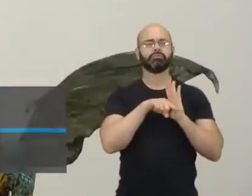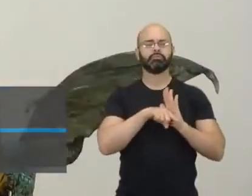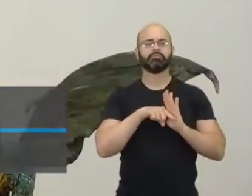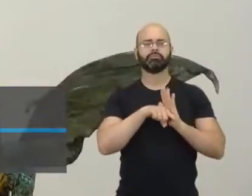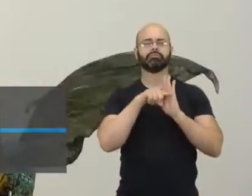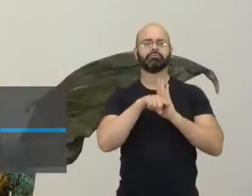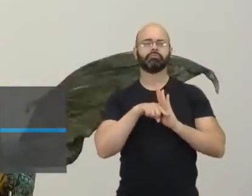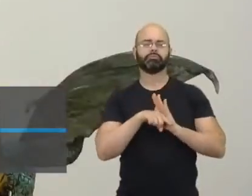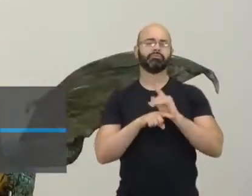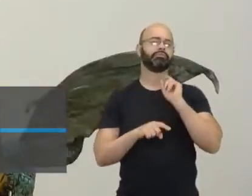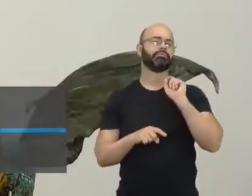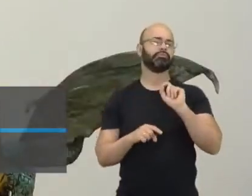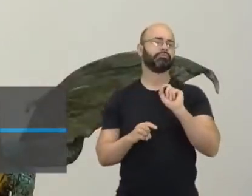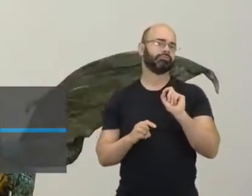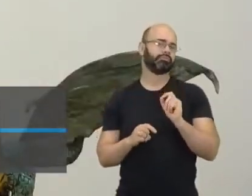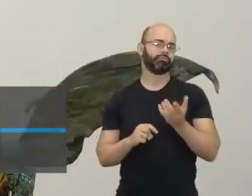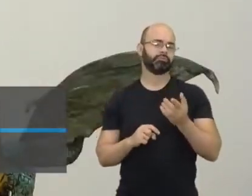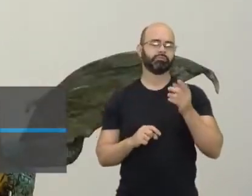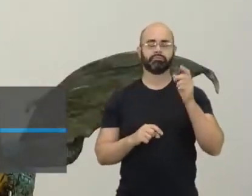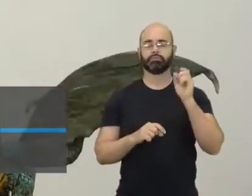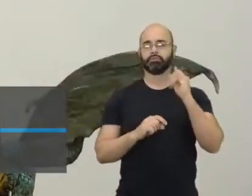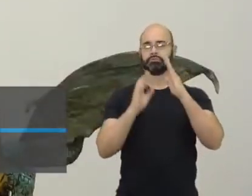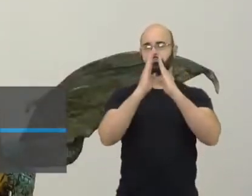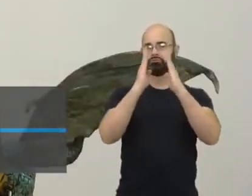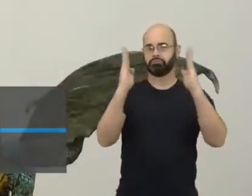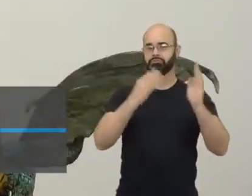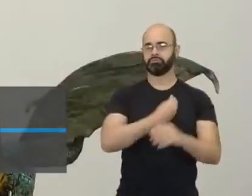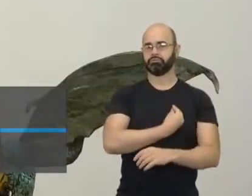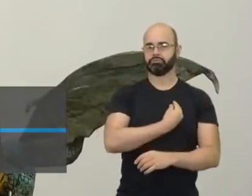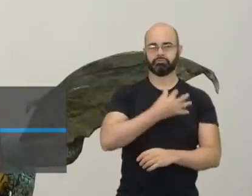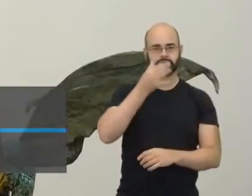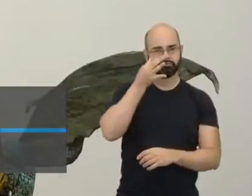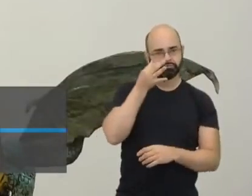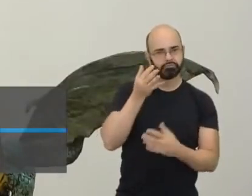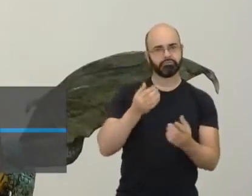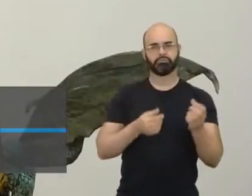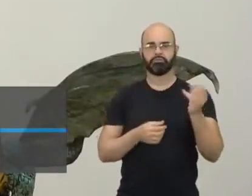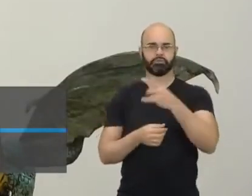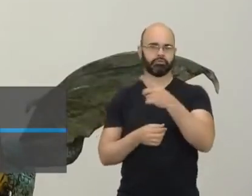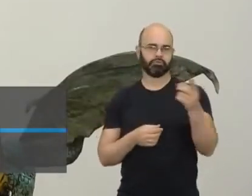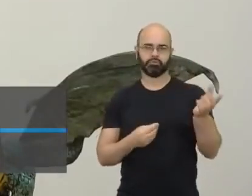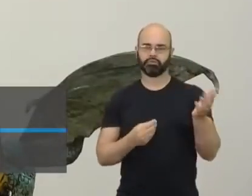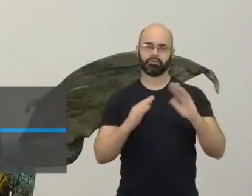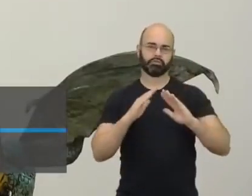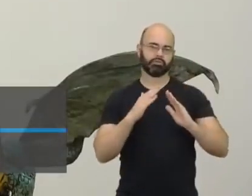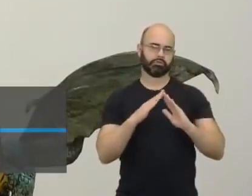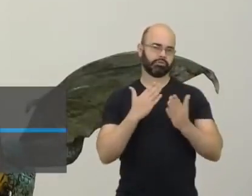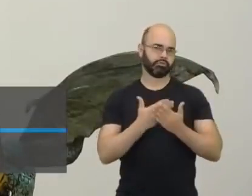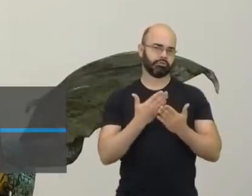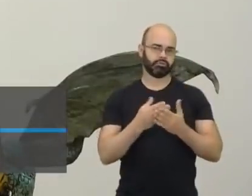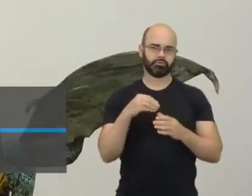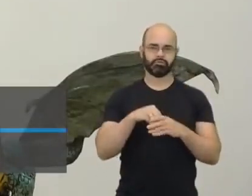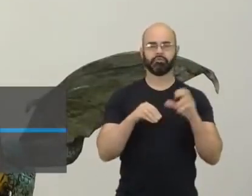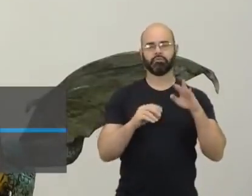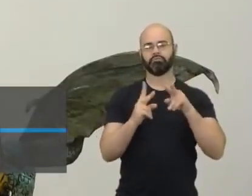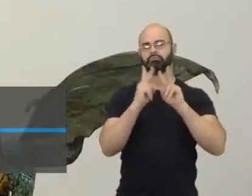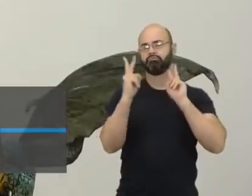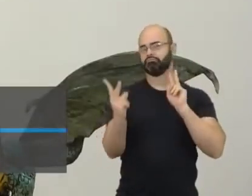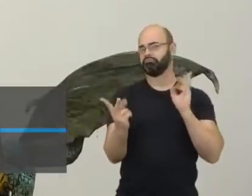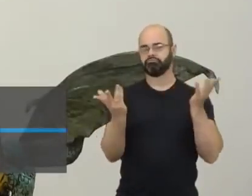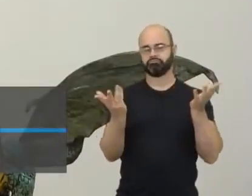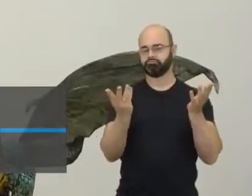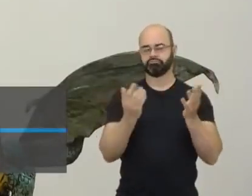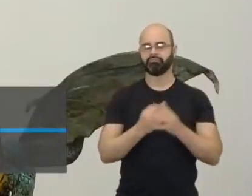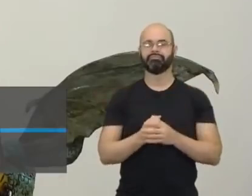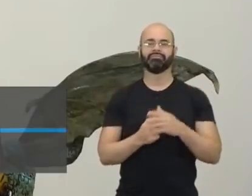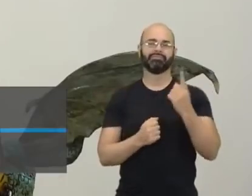vocês pesquisaram, sendo na biblioteca aí de forma presencial para quem já está na sala de aula e para quem fez aí de forma virtual ao longo do ano.